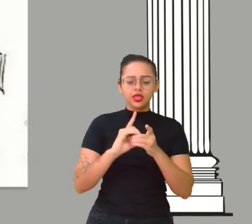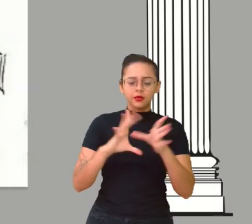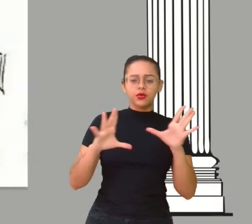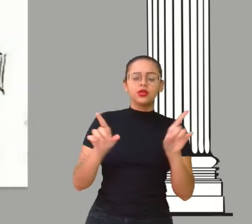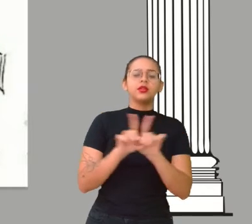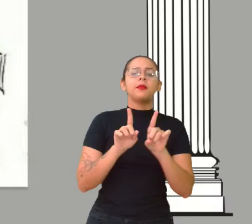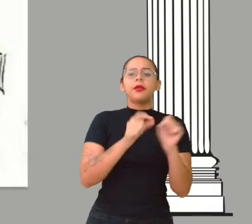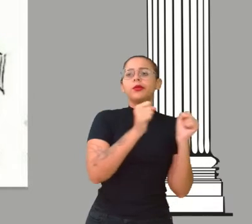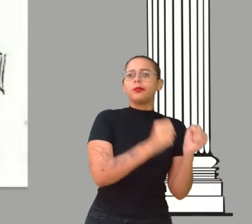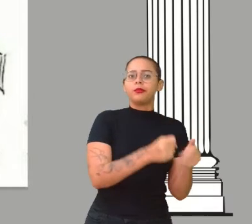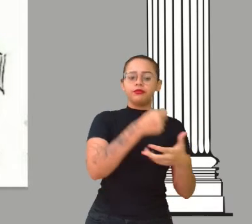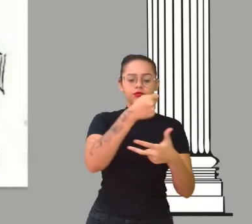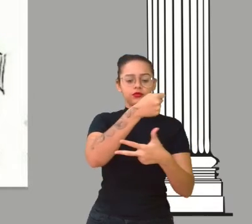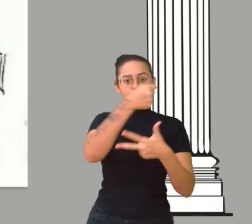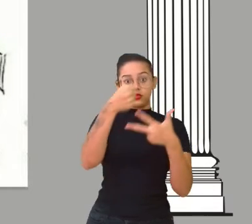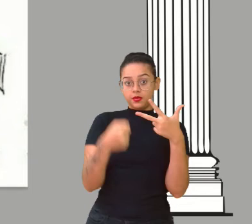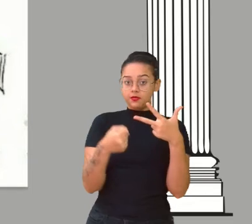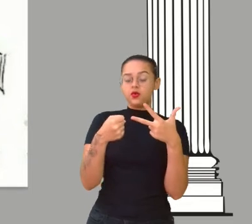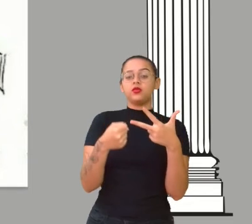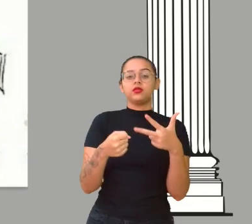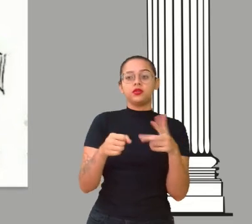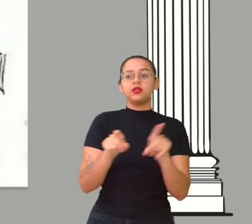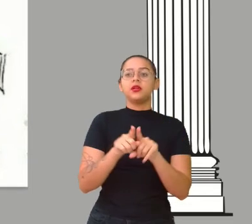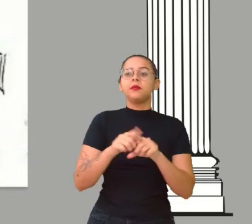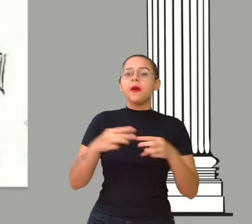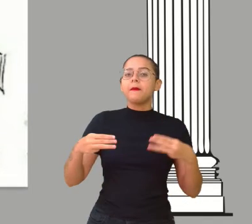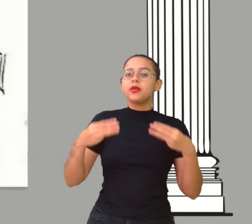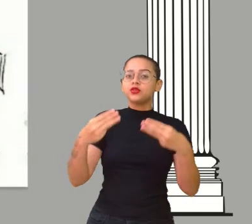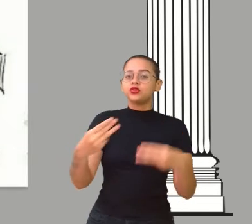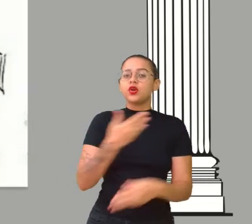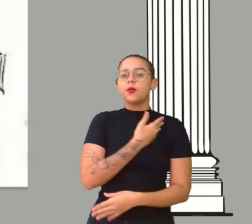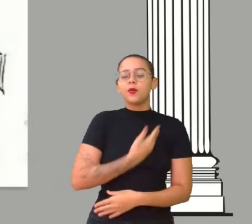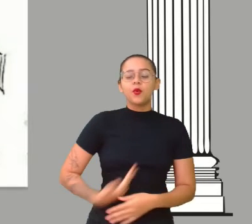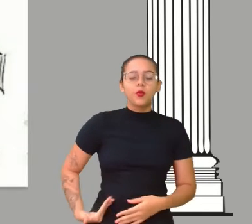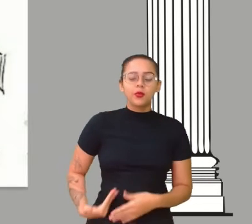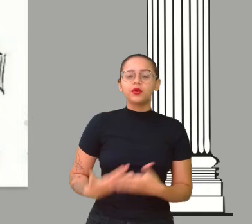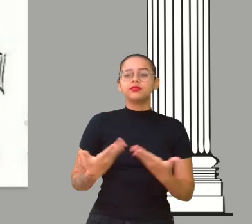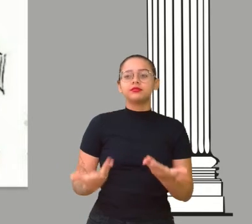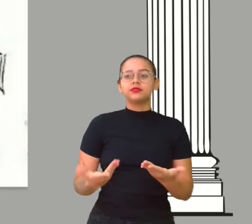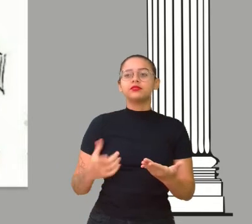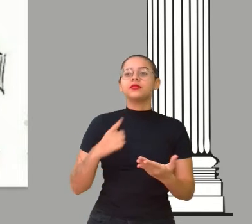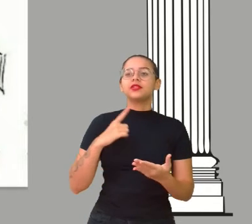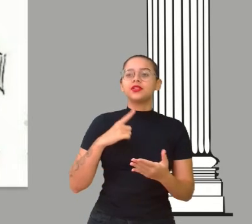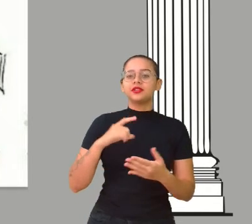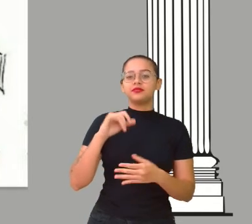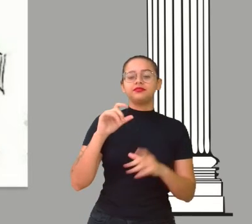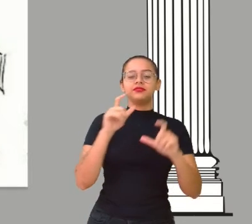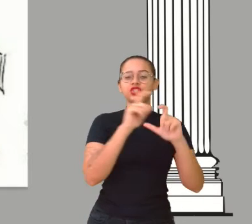sobre os poderes, né? A gente falou sobre o Ministério Público e para isso a gente trouxe essa